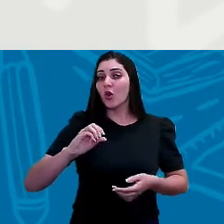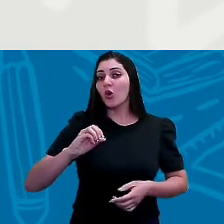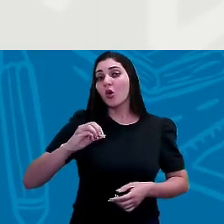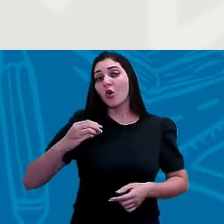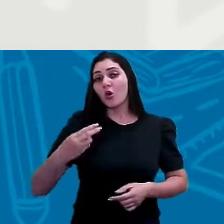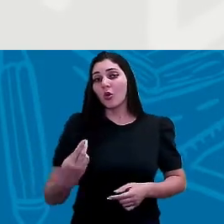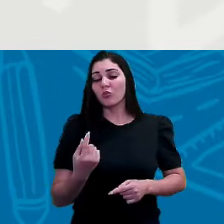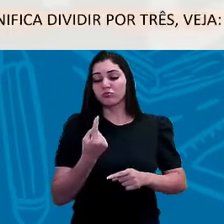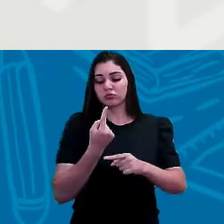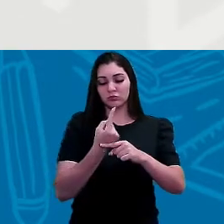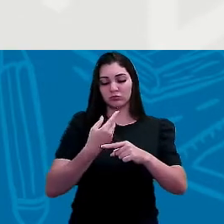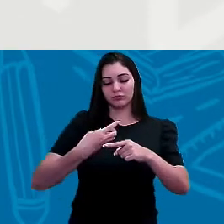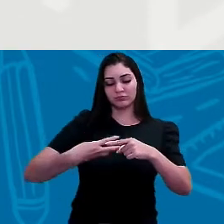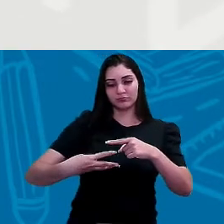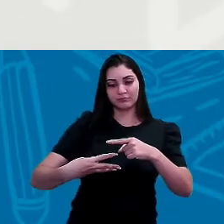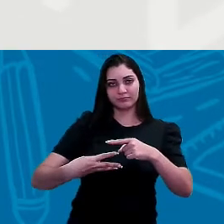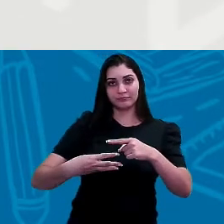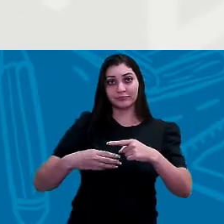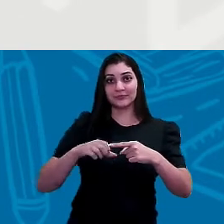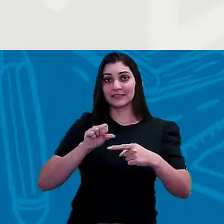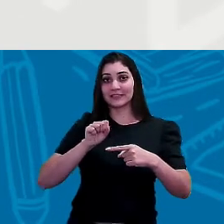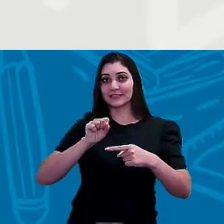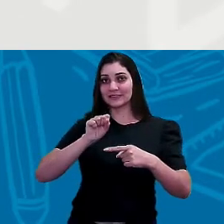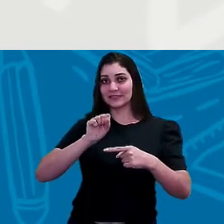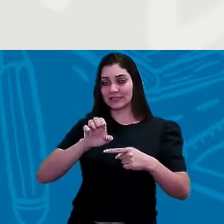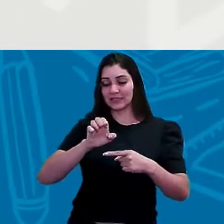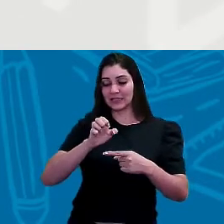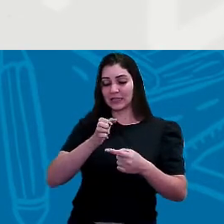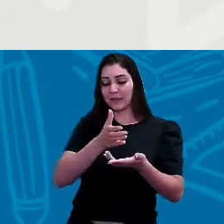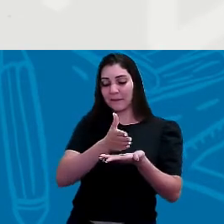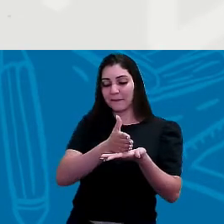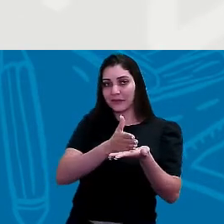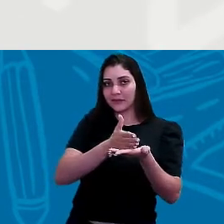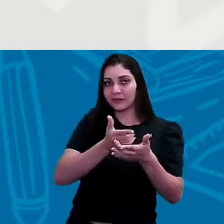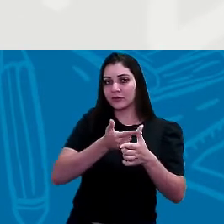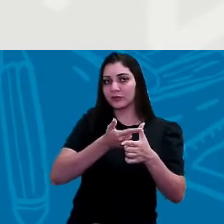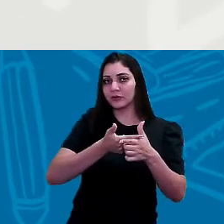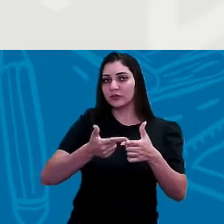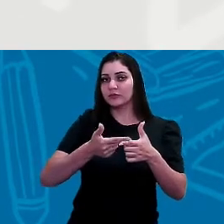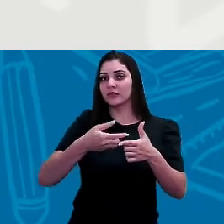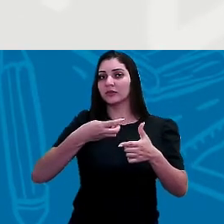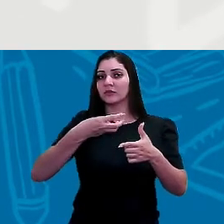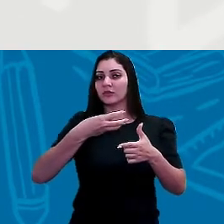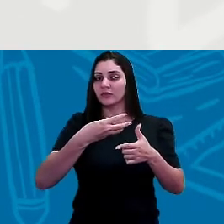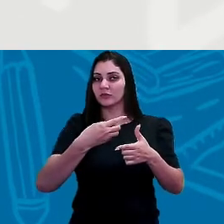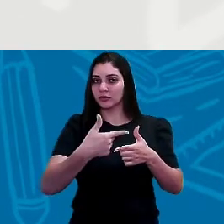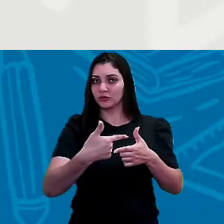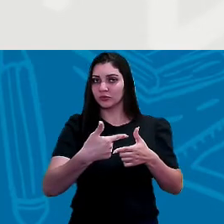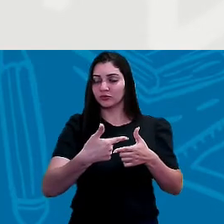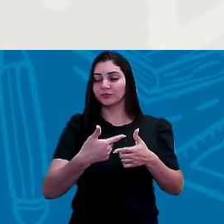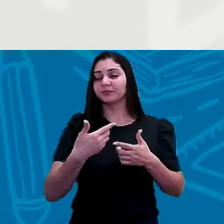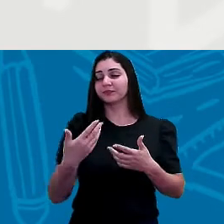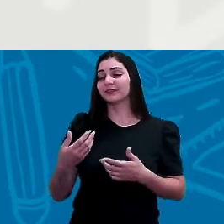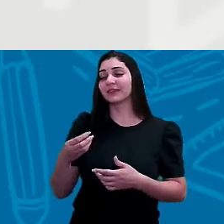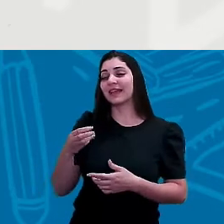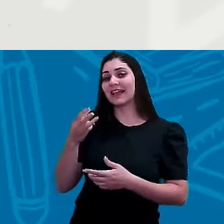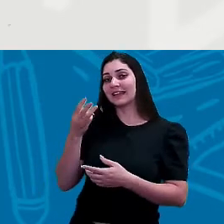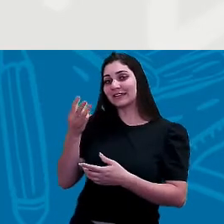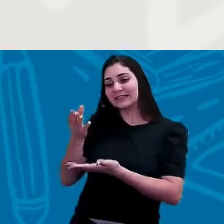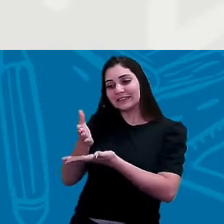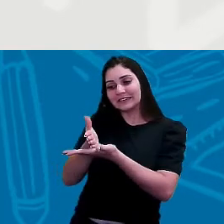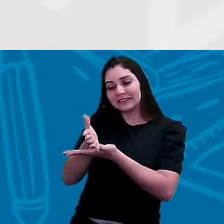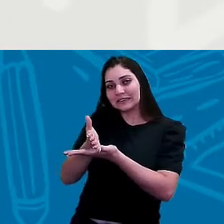1/3. Se a metade é dividir por 2, a terça parte vai ser para dividir por 3, tá